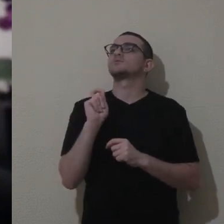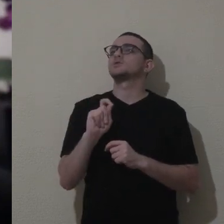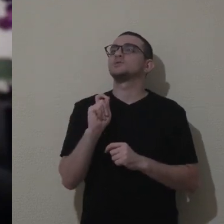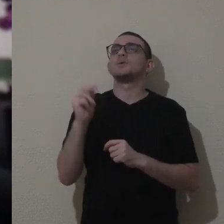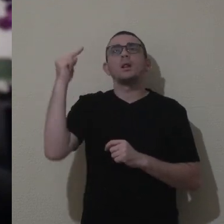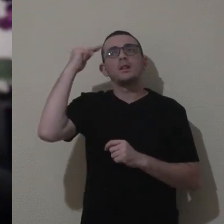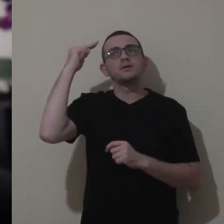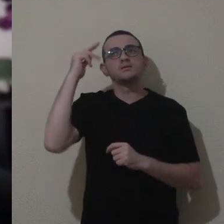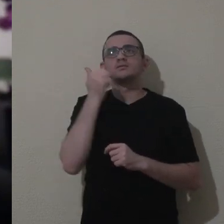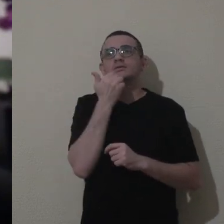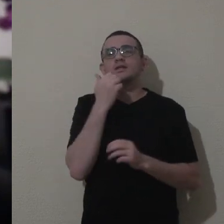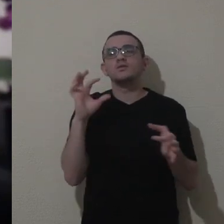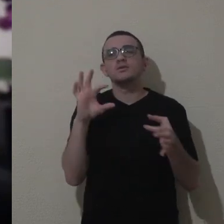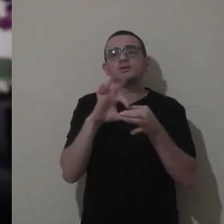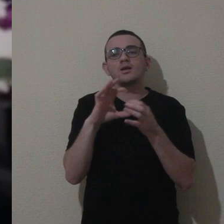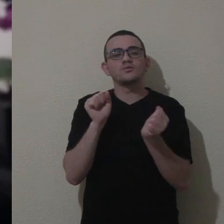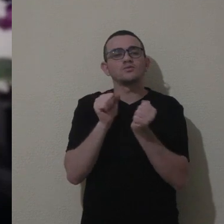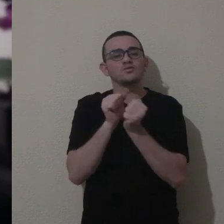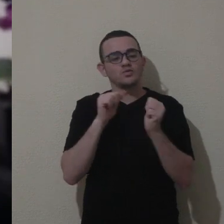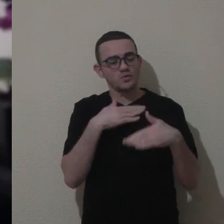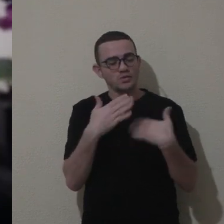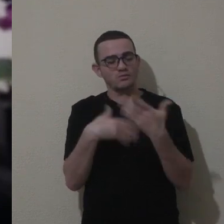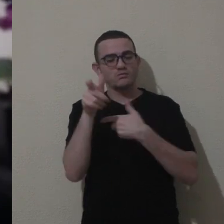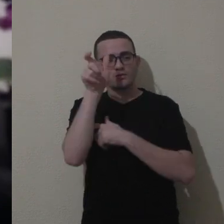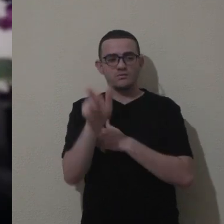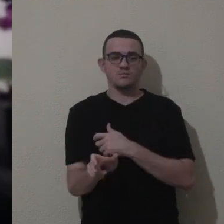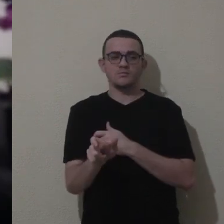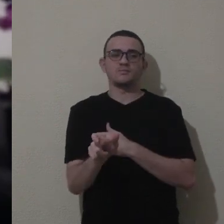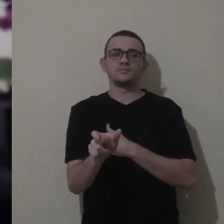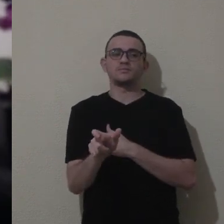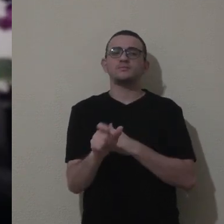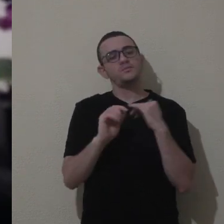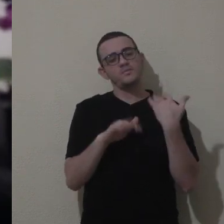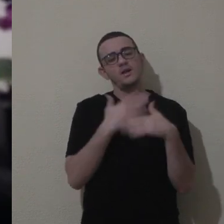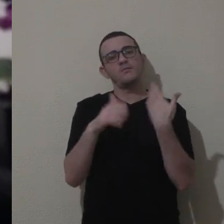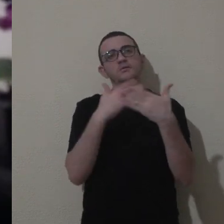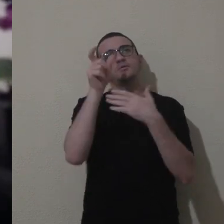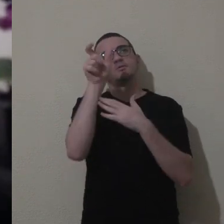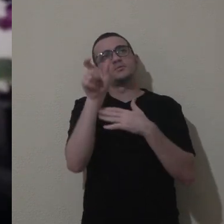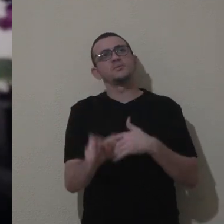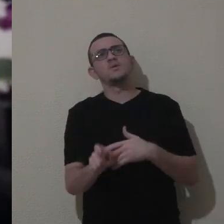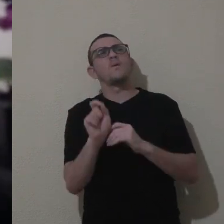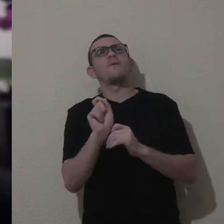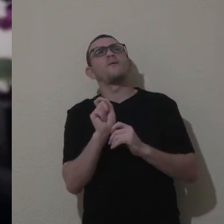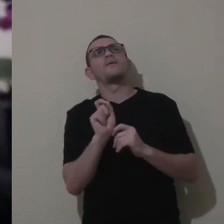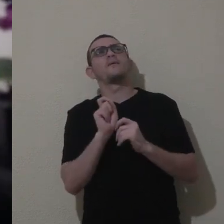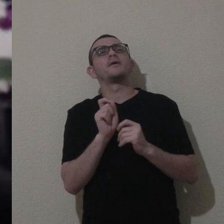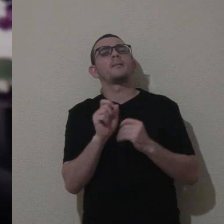a questão da neurociência e aliado ao desenvolvimento de pessoas. E desenvolvimento de pessoa